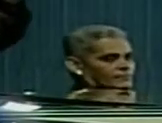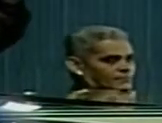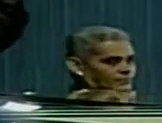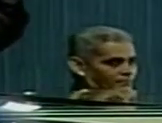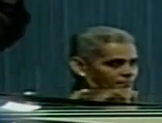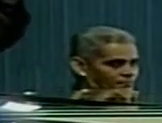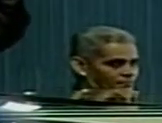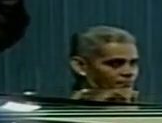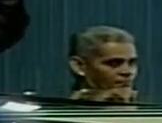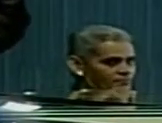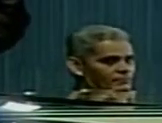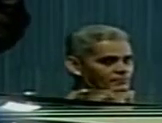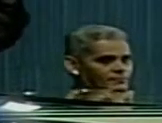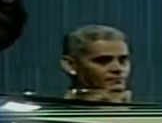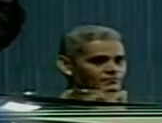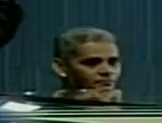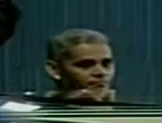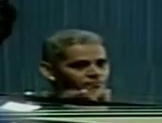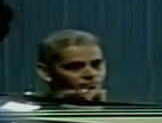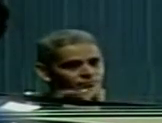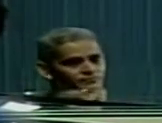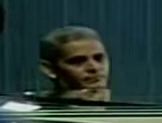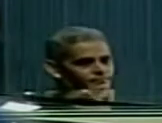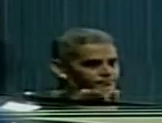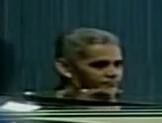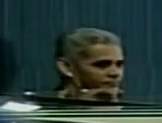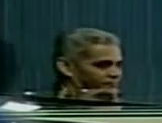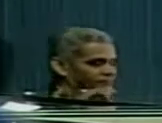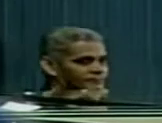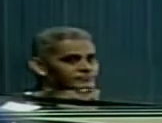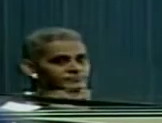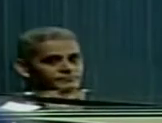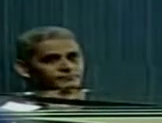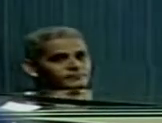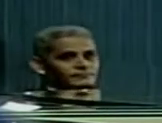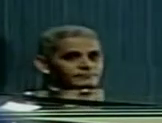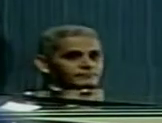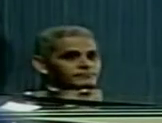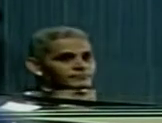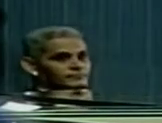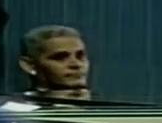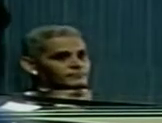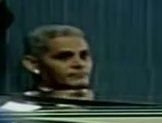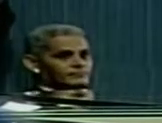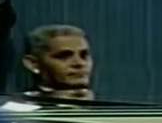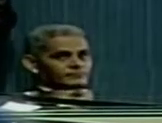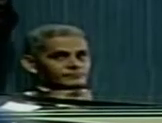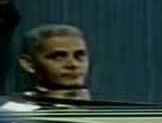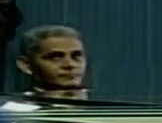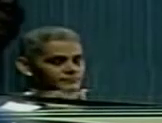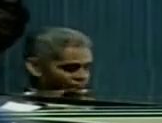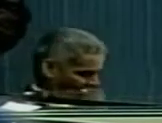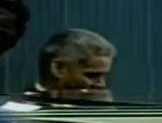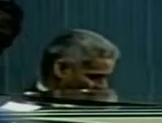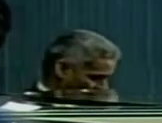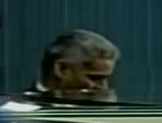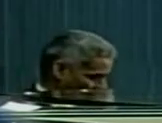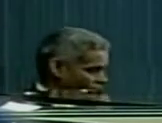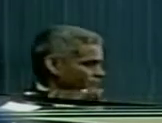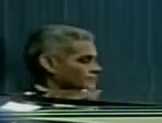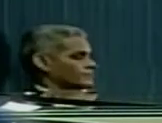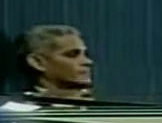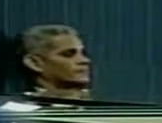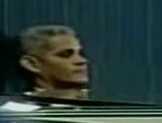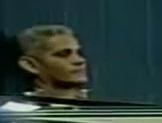e responder os meus e-mails, porque acho que a tecnologia coloca à nossa disposição mecanismos de